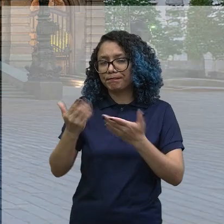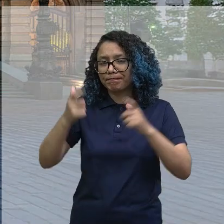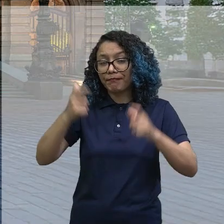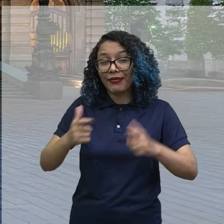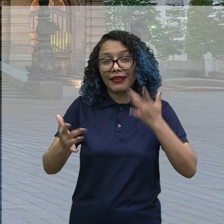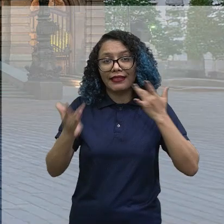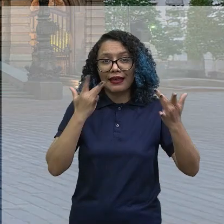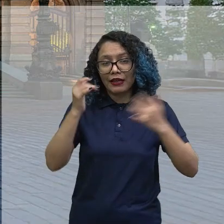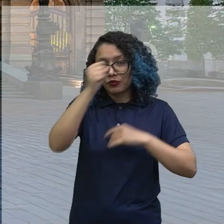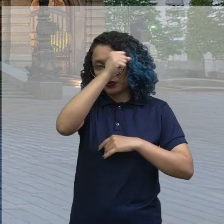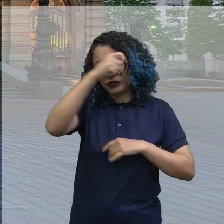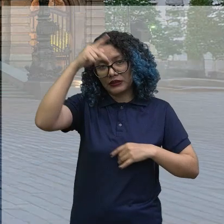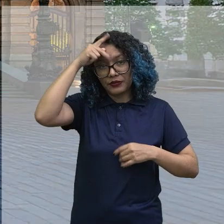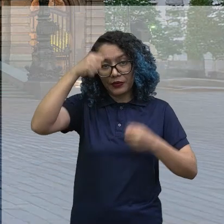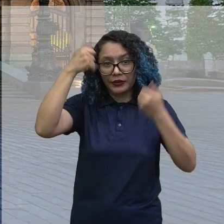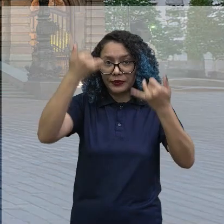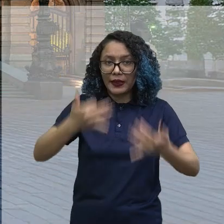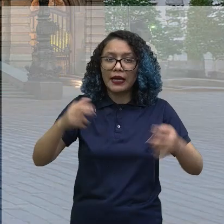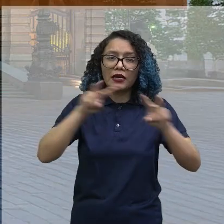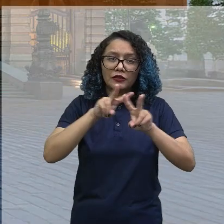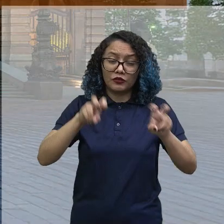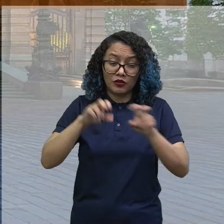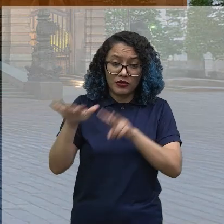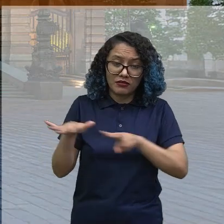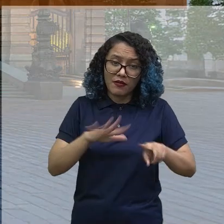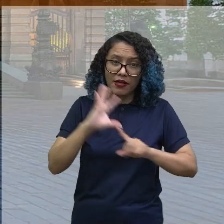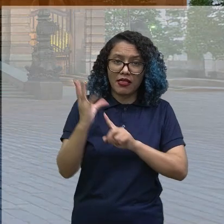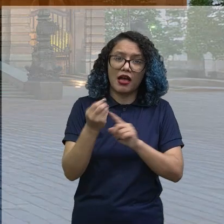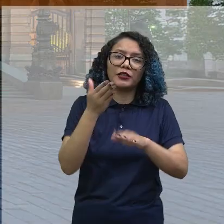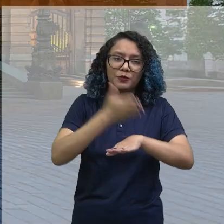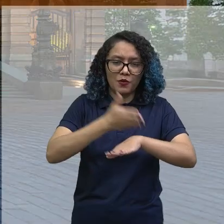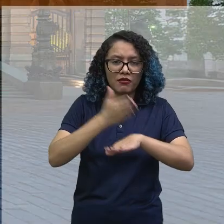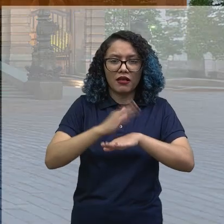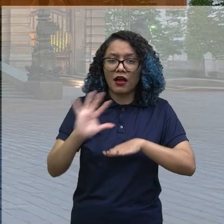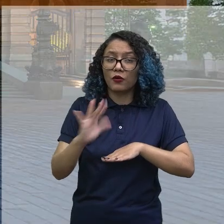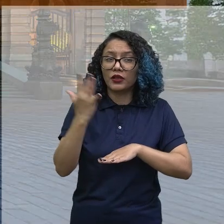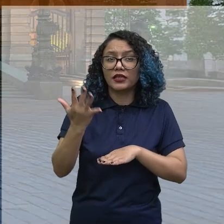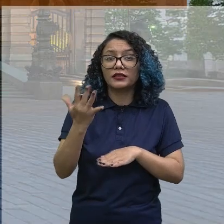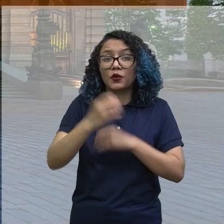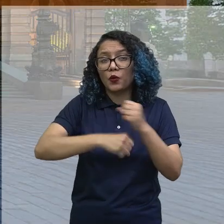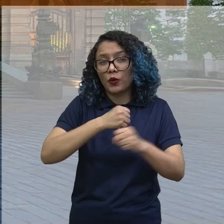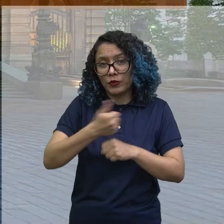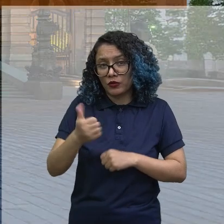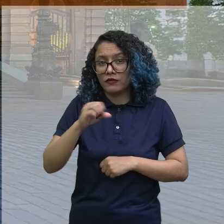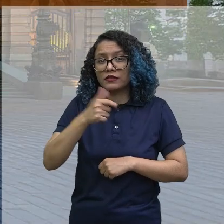para falarmos sobre a Semana de Arte Moderna, que aconteceu em